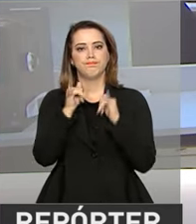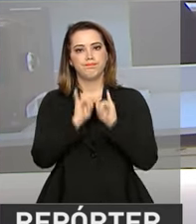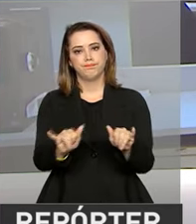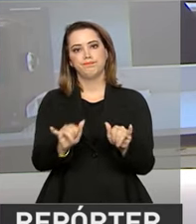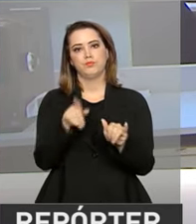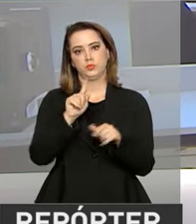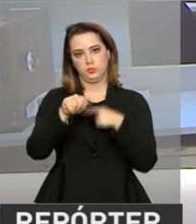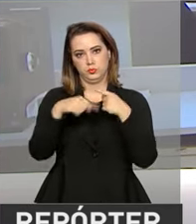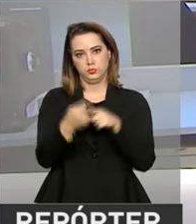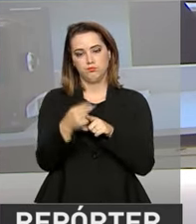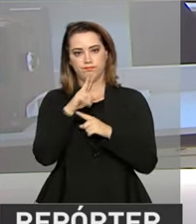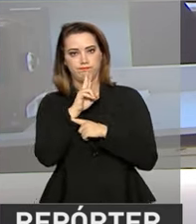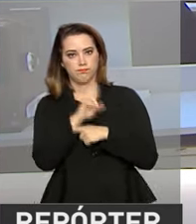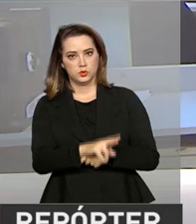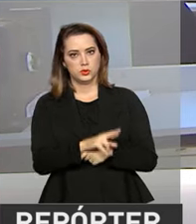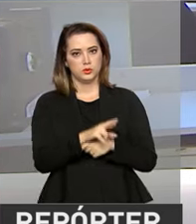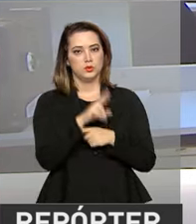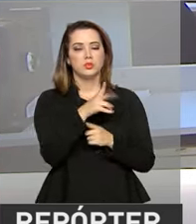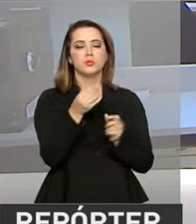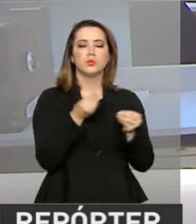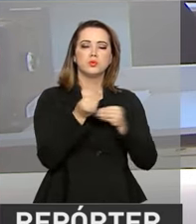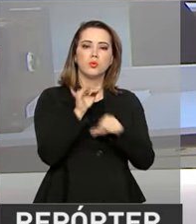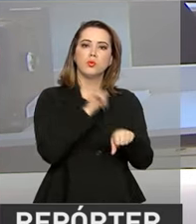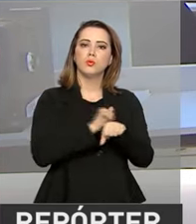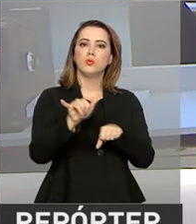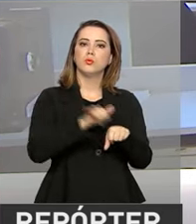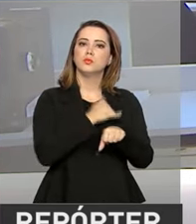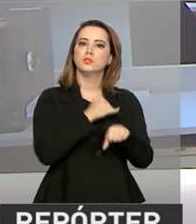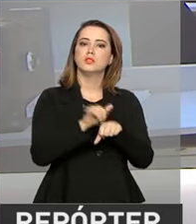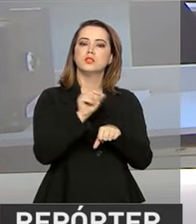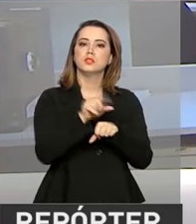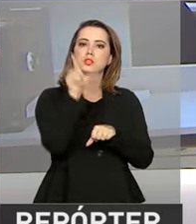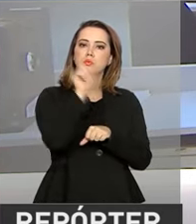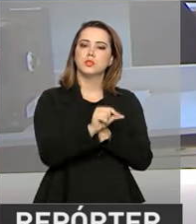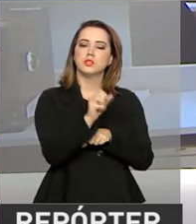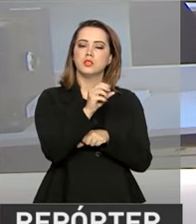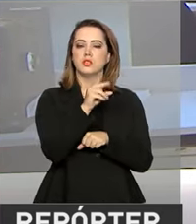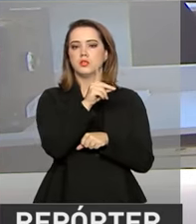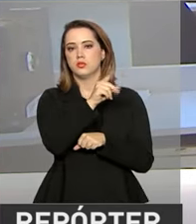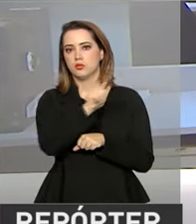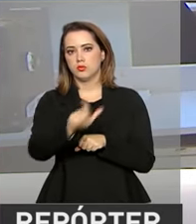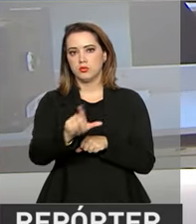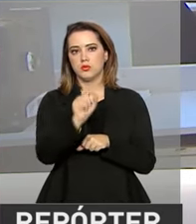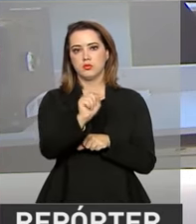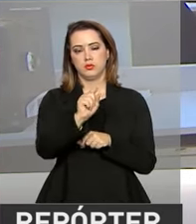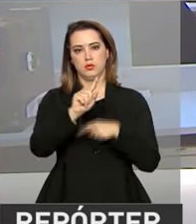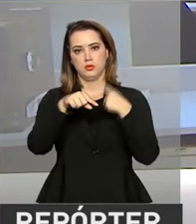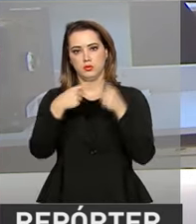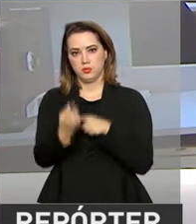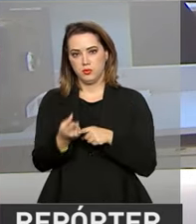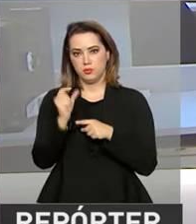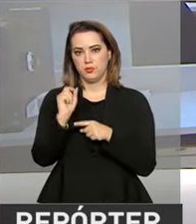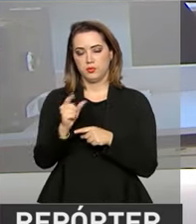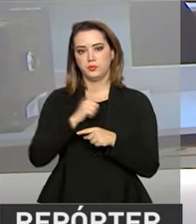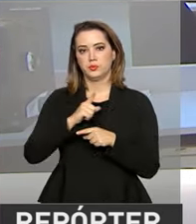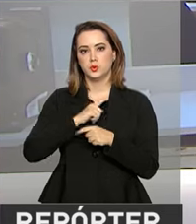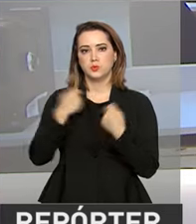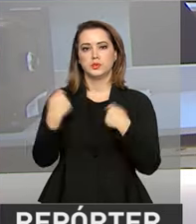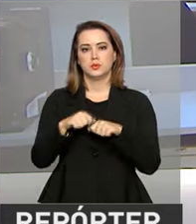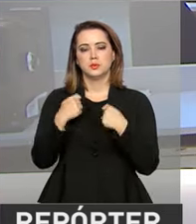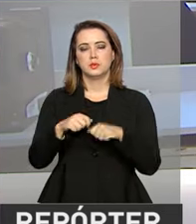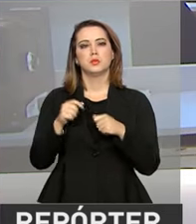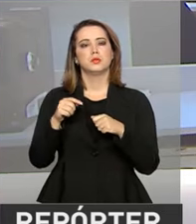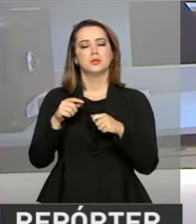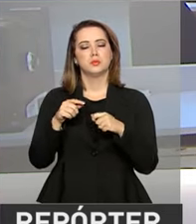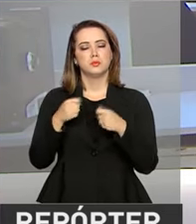e uma estratégia de redução de sódio. O Ministério da Saúde informou também que pretende fazer outro acordo com as indústrias para a redução, desta vez,